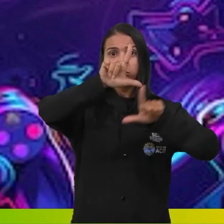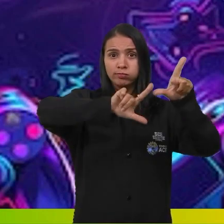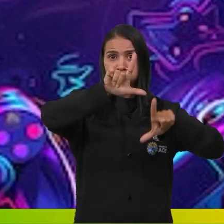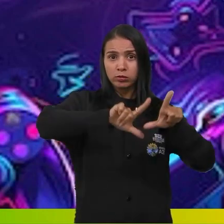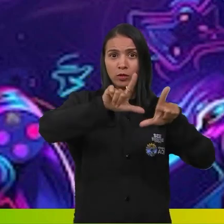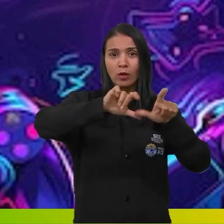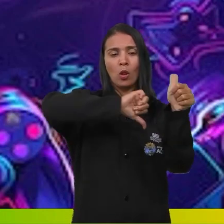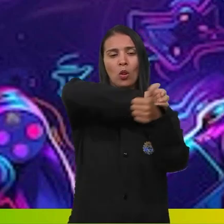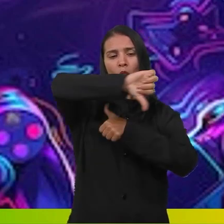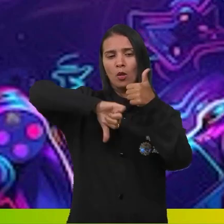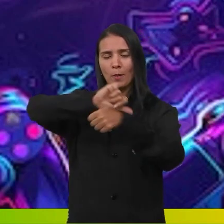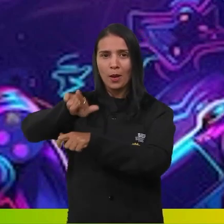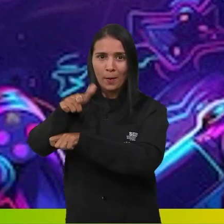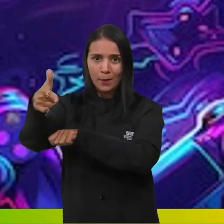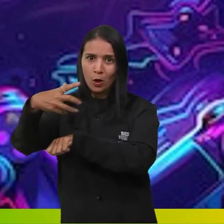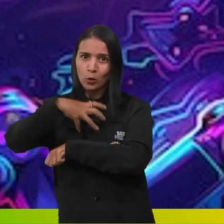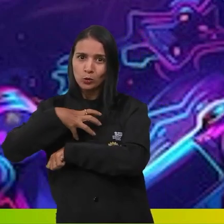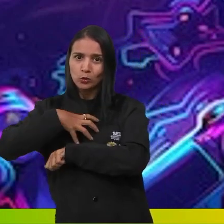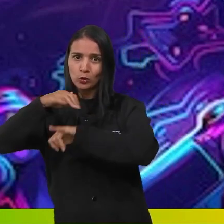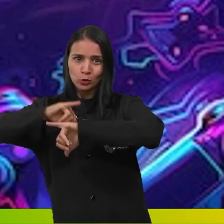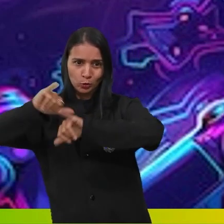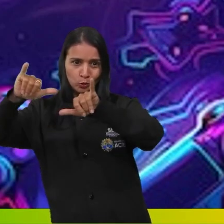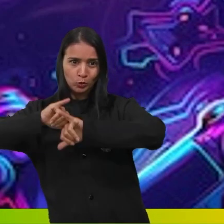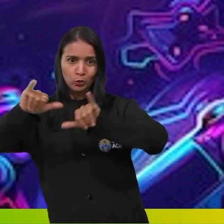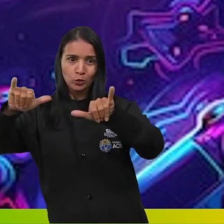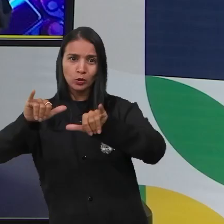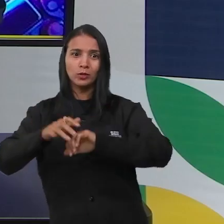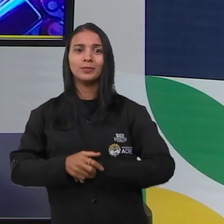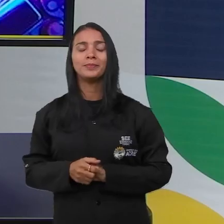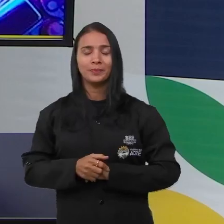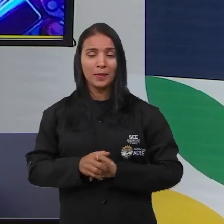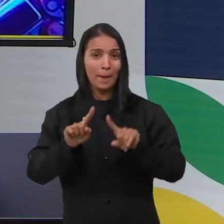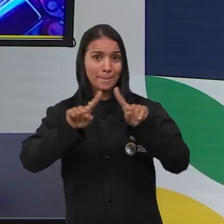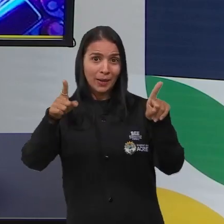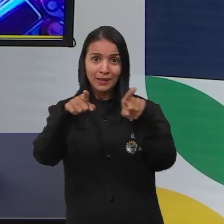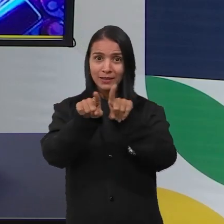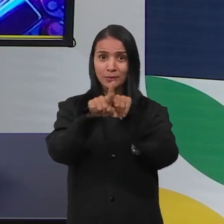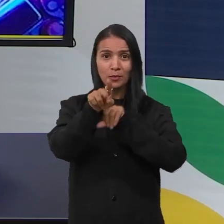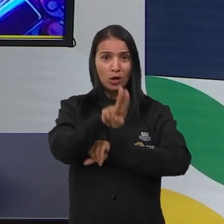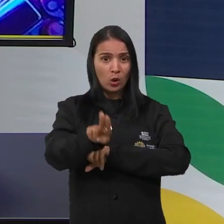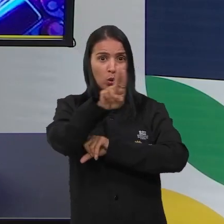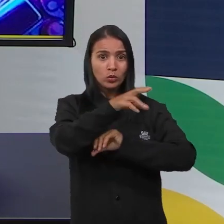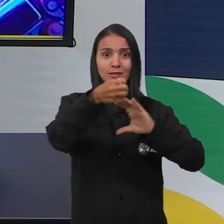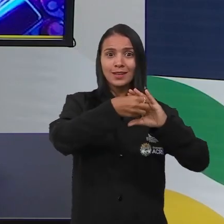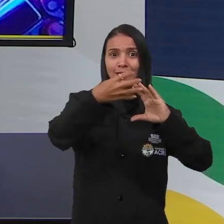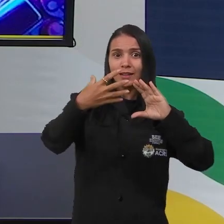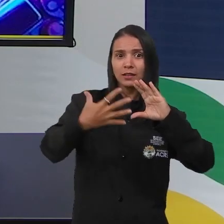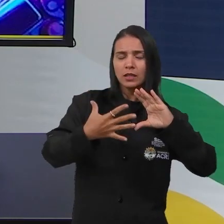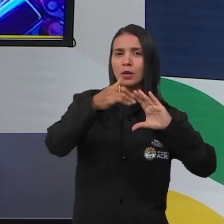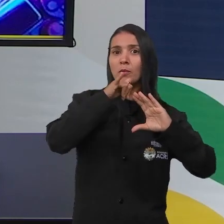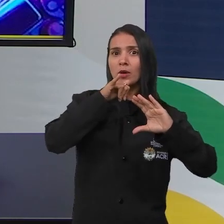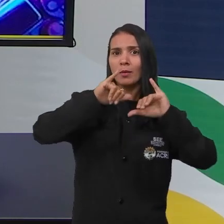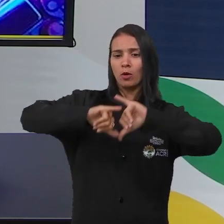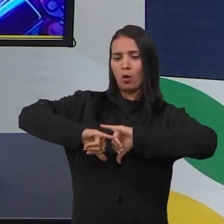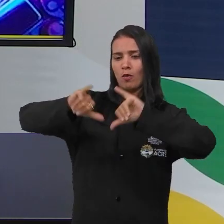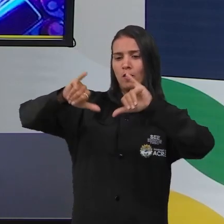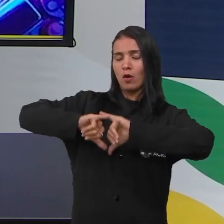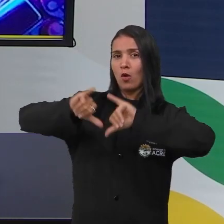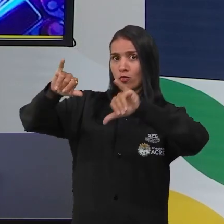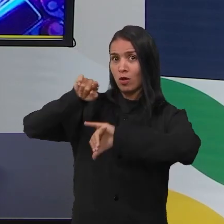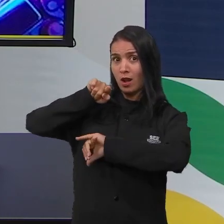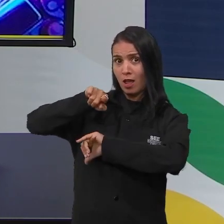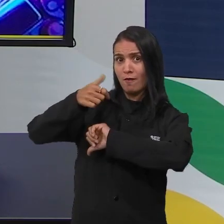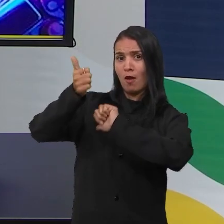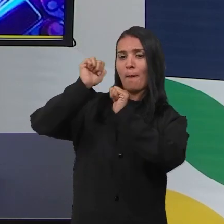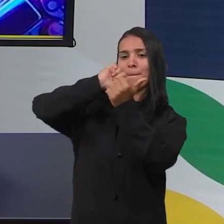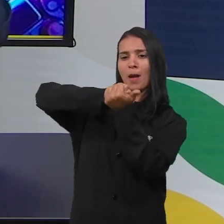outra, preservando elementos originais enquanto os transforma. Então, eu vou pegar um elemento, eu vou pegar uma notícia, vou